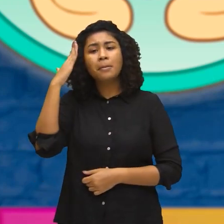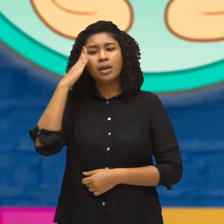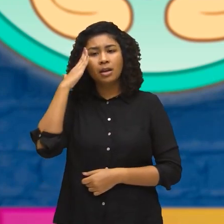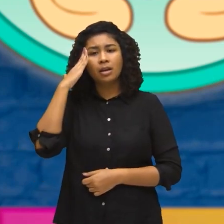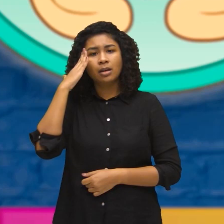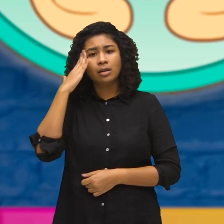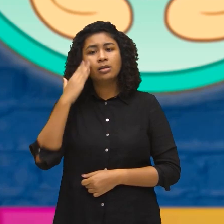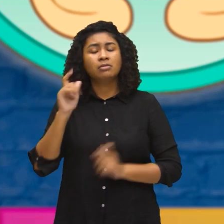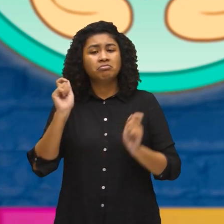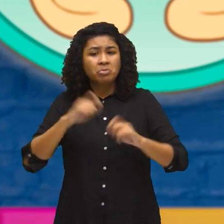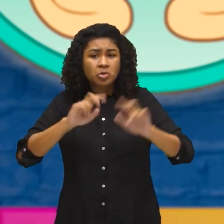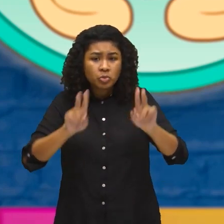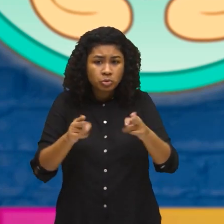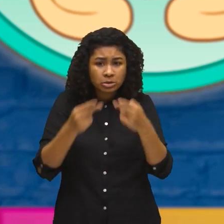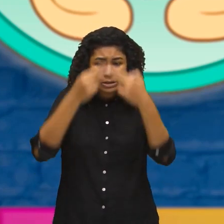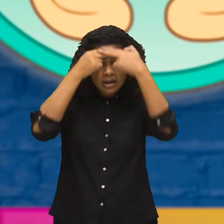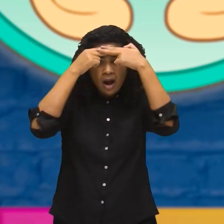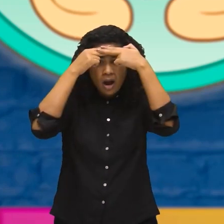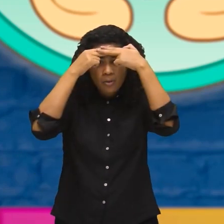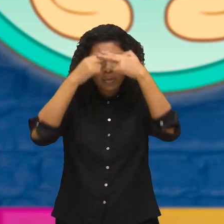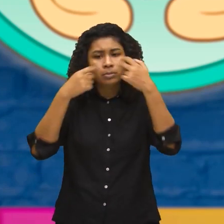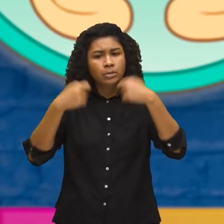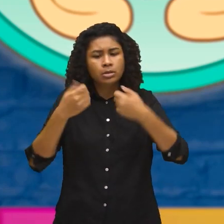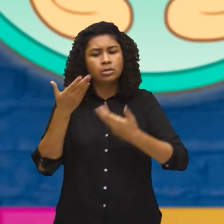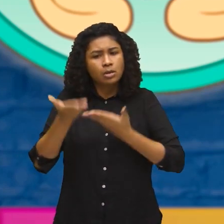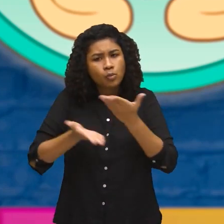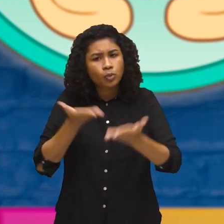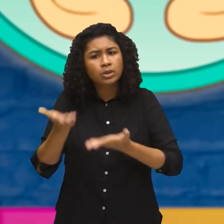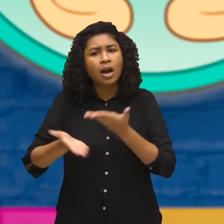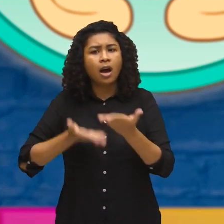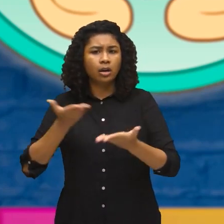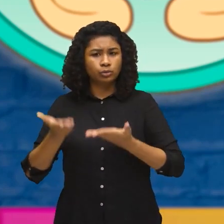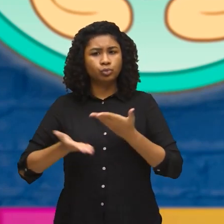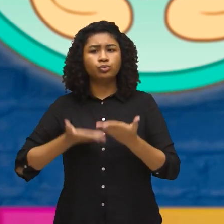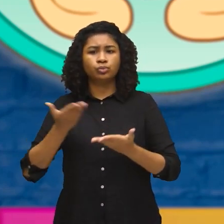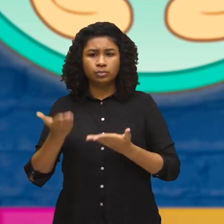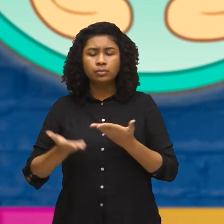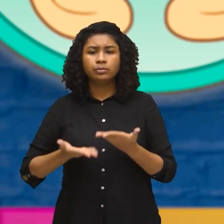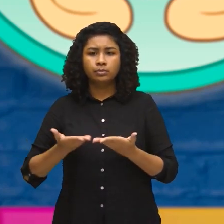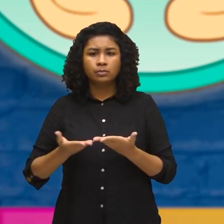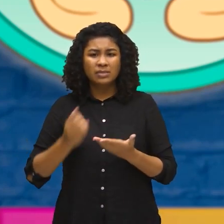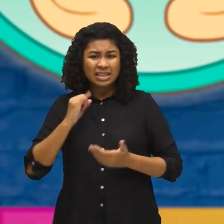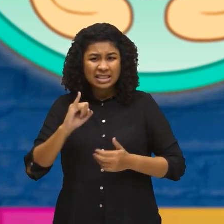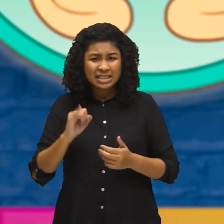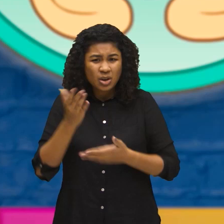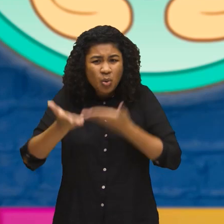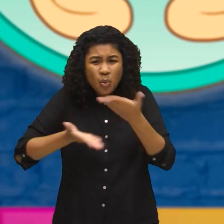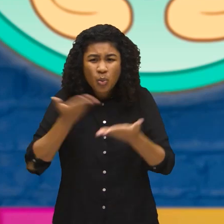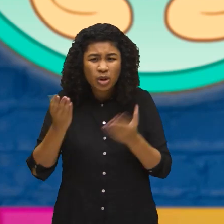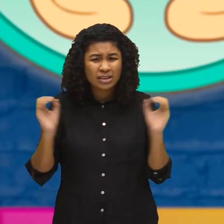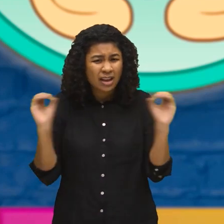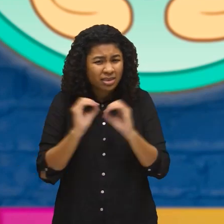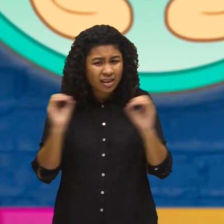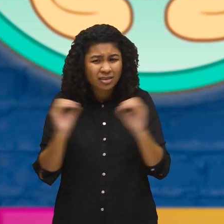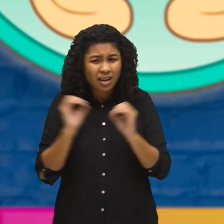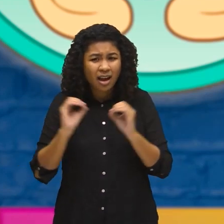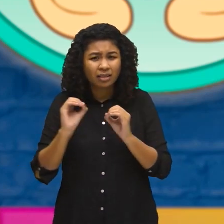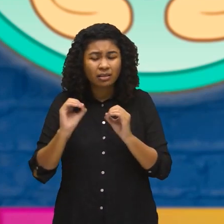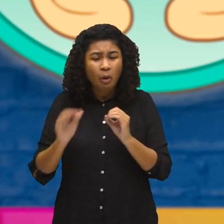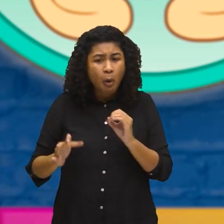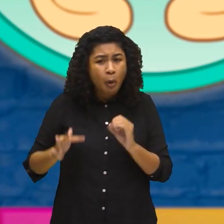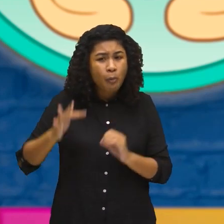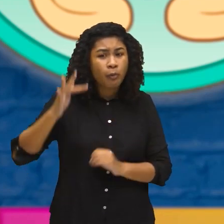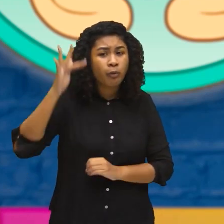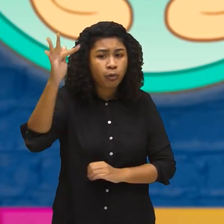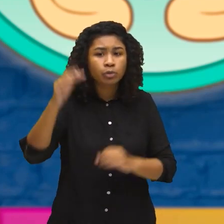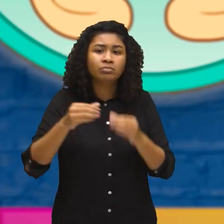o trauma do bullying não tratado, ele pode gerar consequências muito delicadas à vida dessa pessoa,